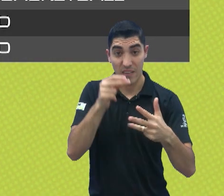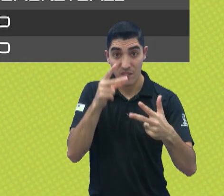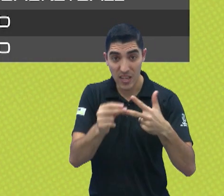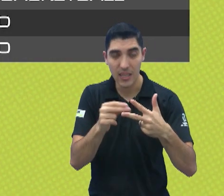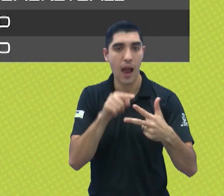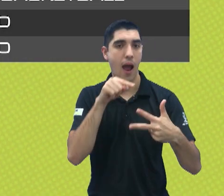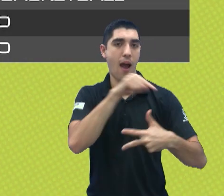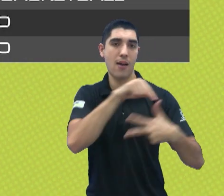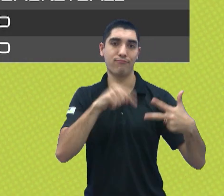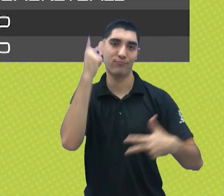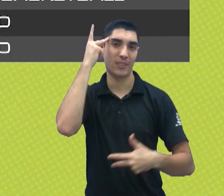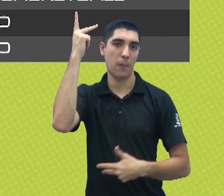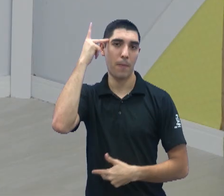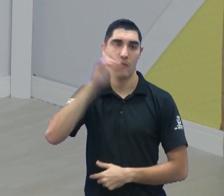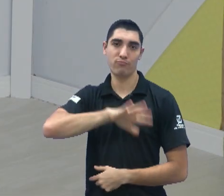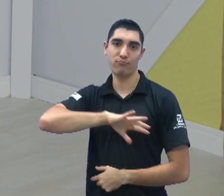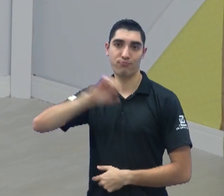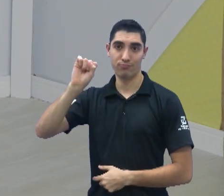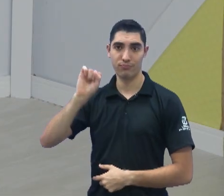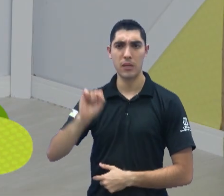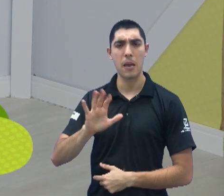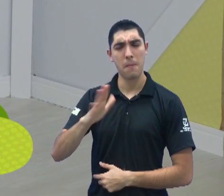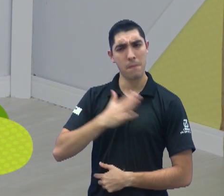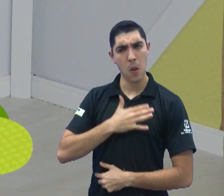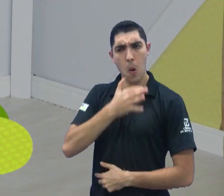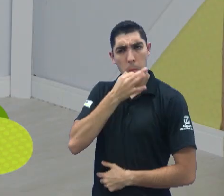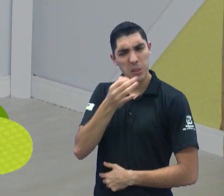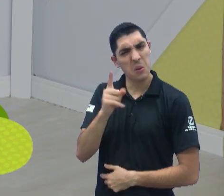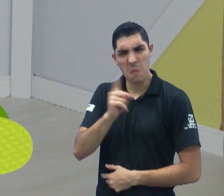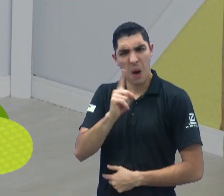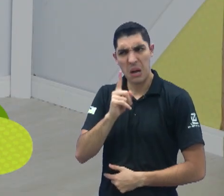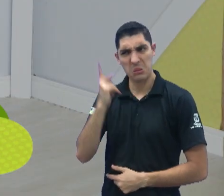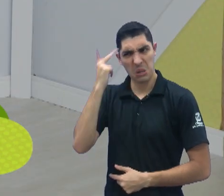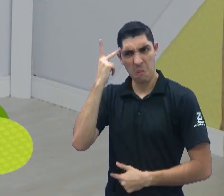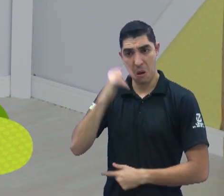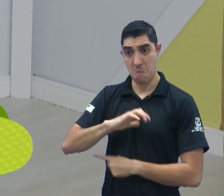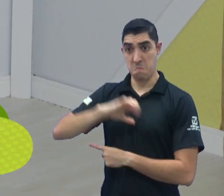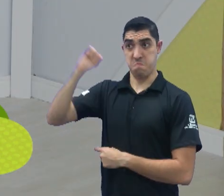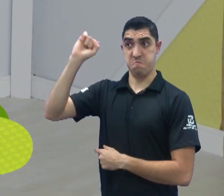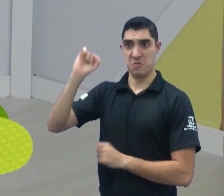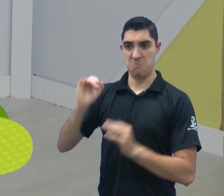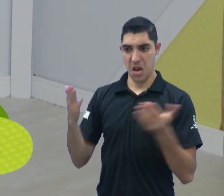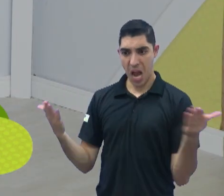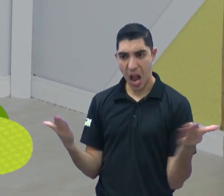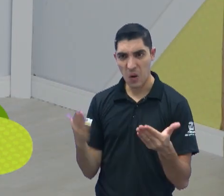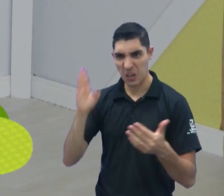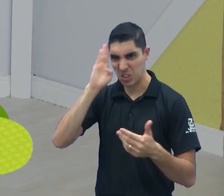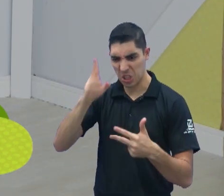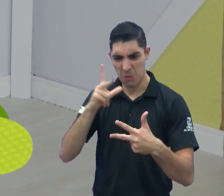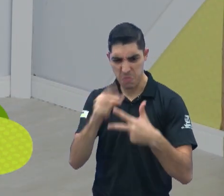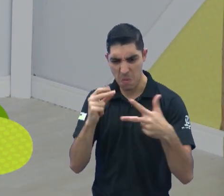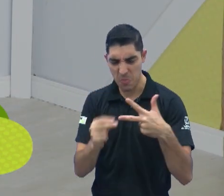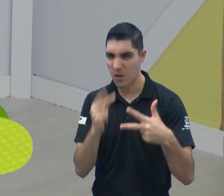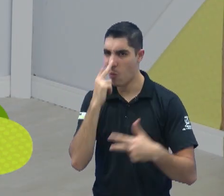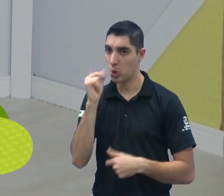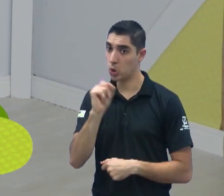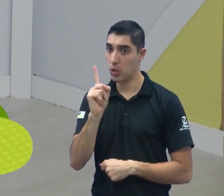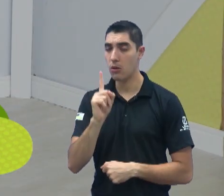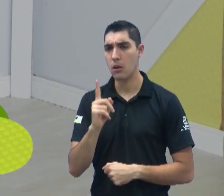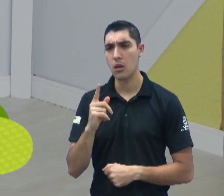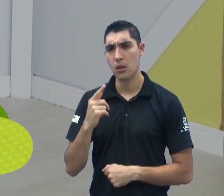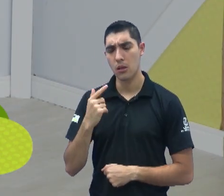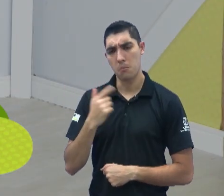conseguir 3 vitórias. Não acredito não, acredito no equilíbrio aí das 2 equipes. São José tem